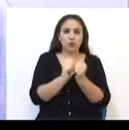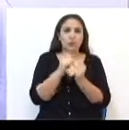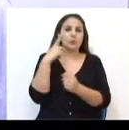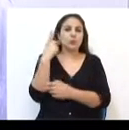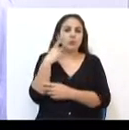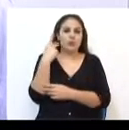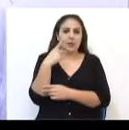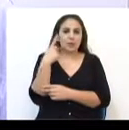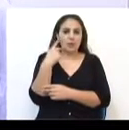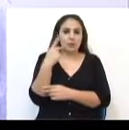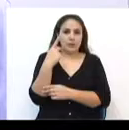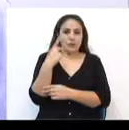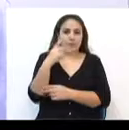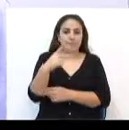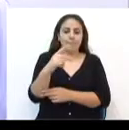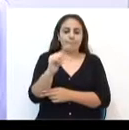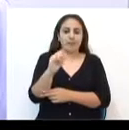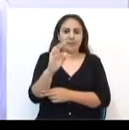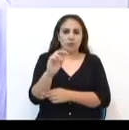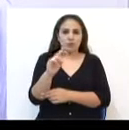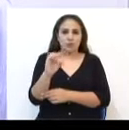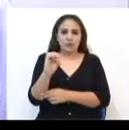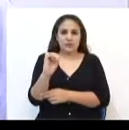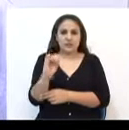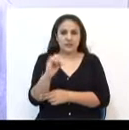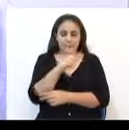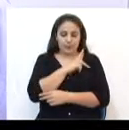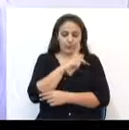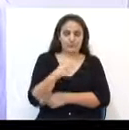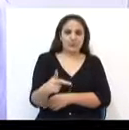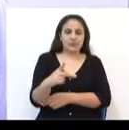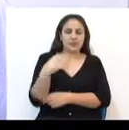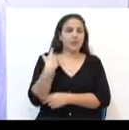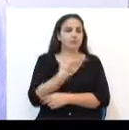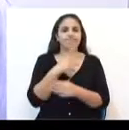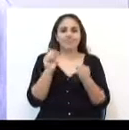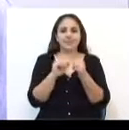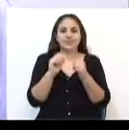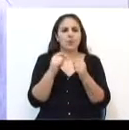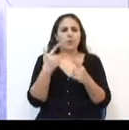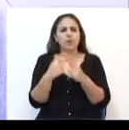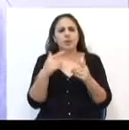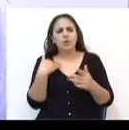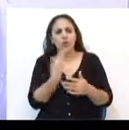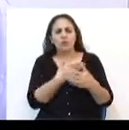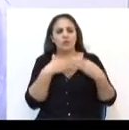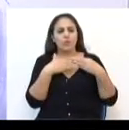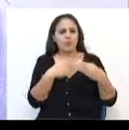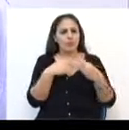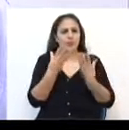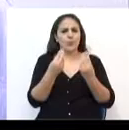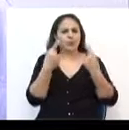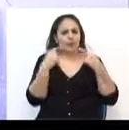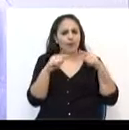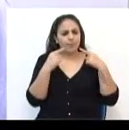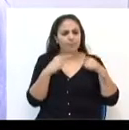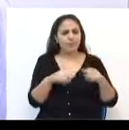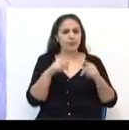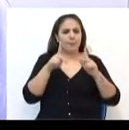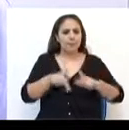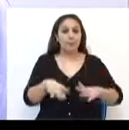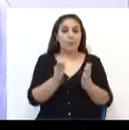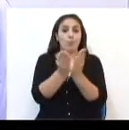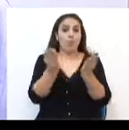da casa, nós o fizemos porque nós tivemos e acompanhamos muitas reclamações de pessoas